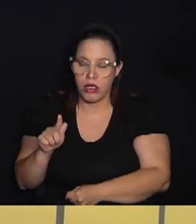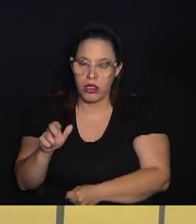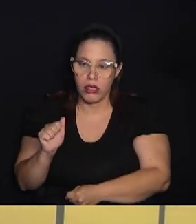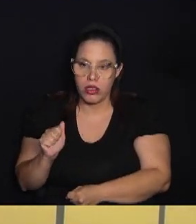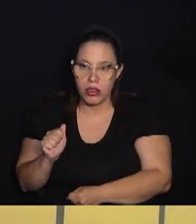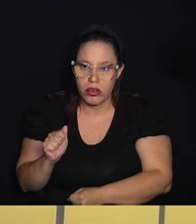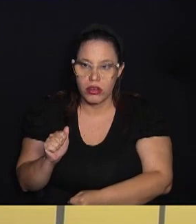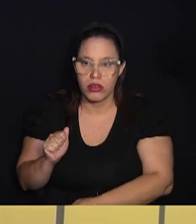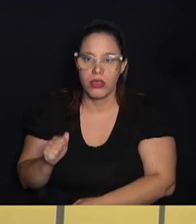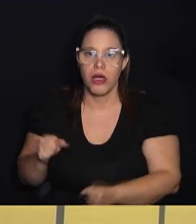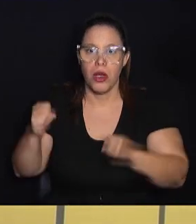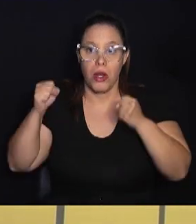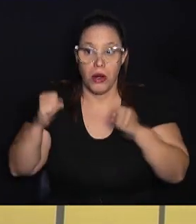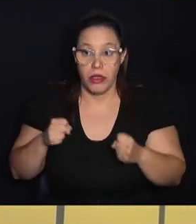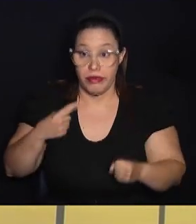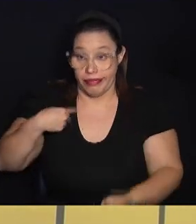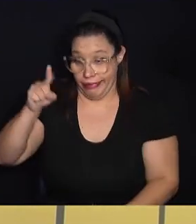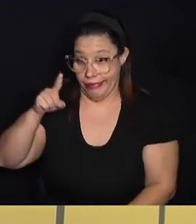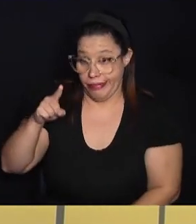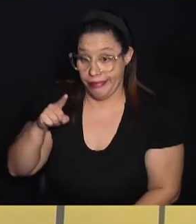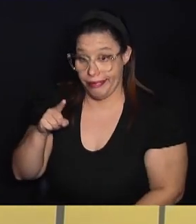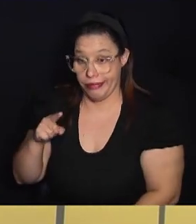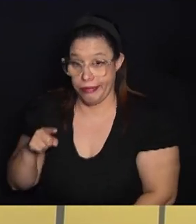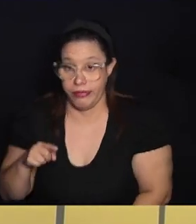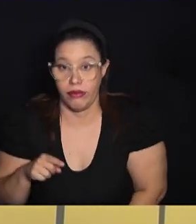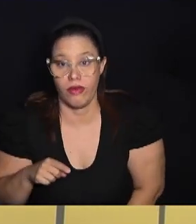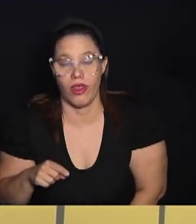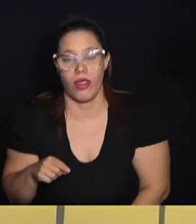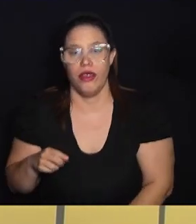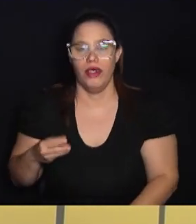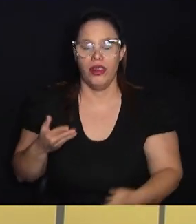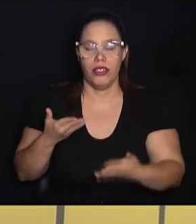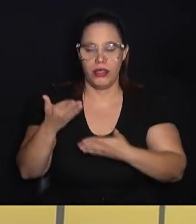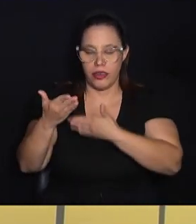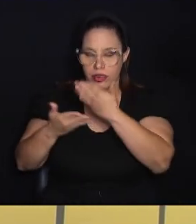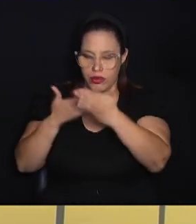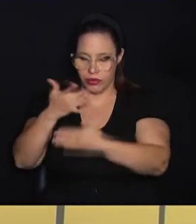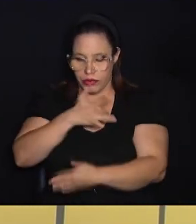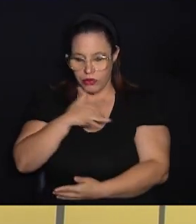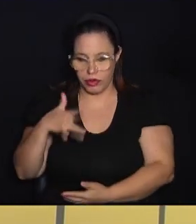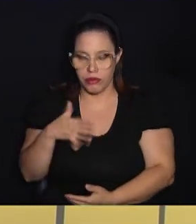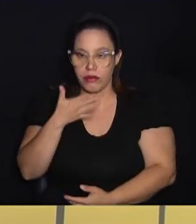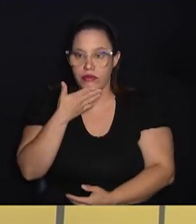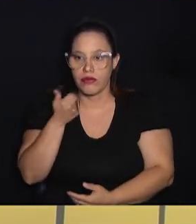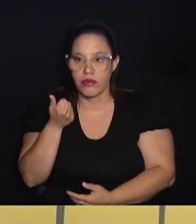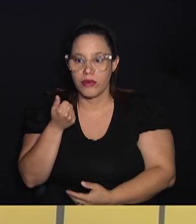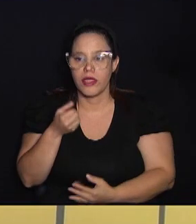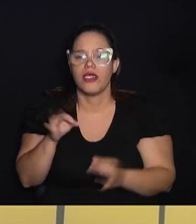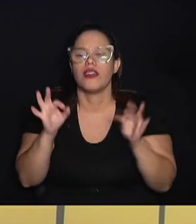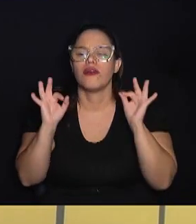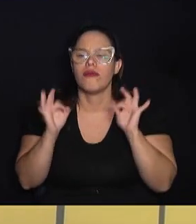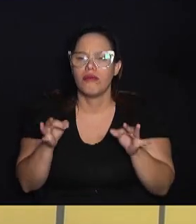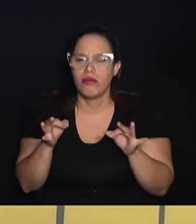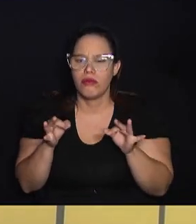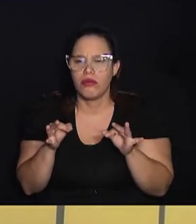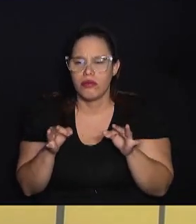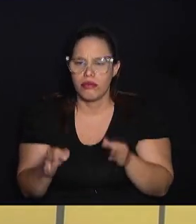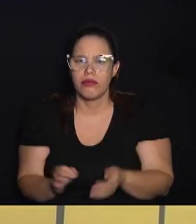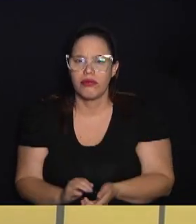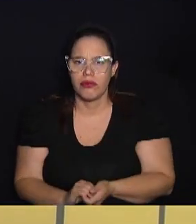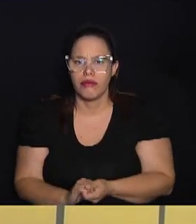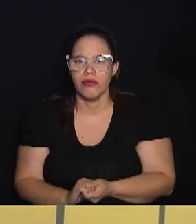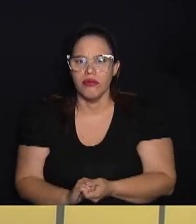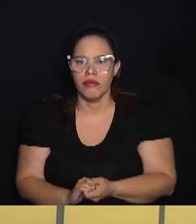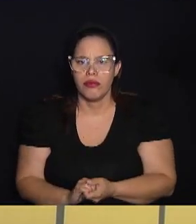gente pode ir dando promovendo saúde das pessoas de uma maneira mais efetiva de certa forma